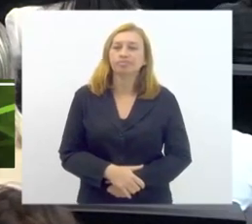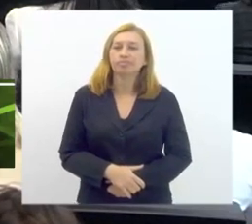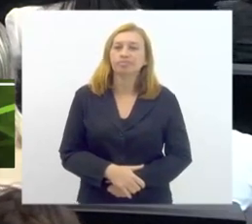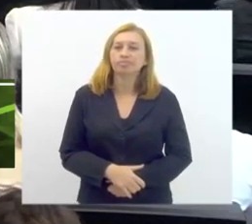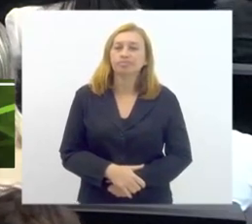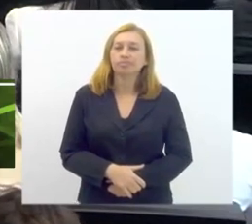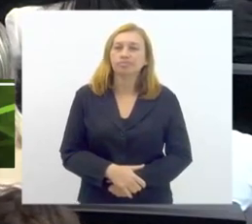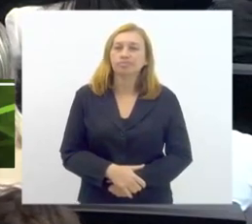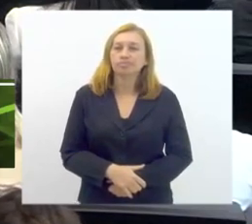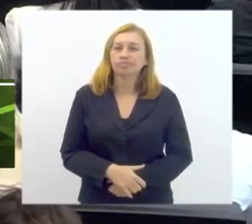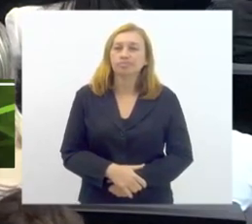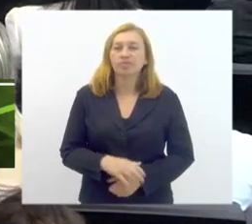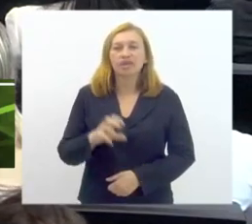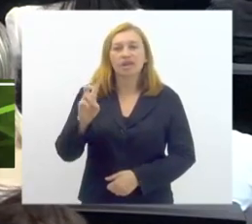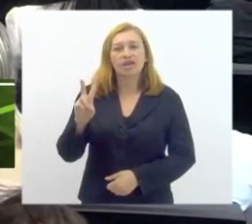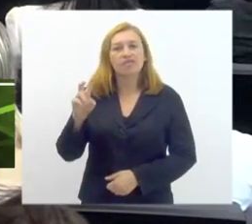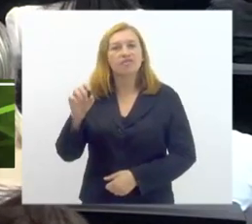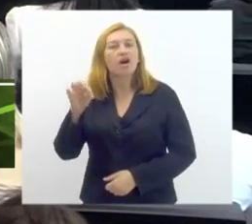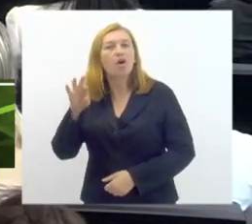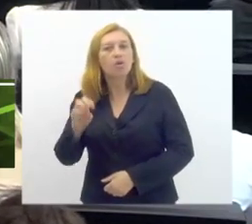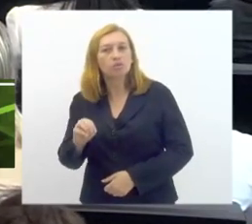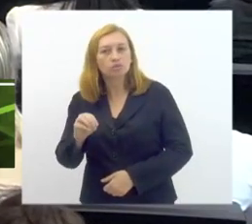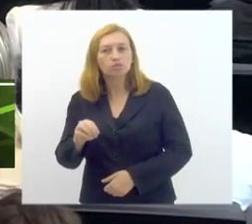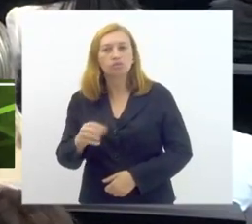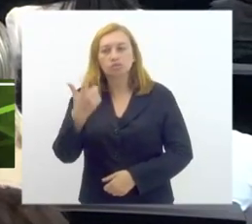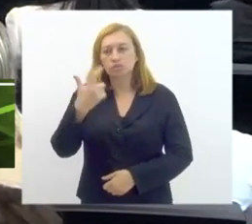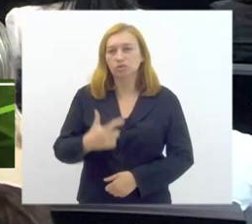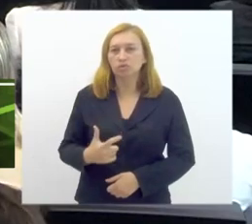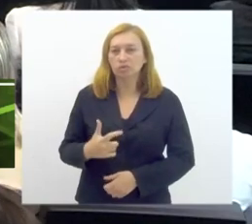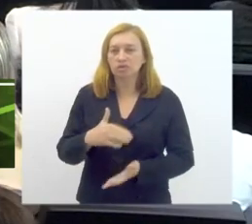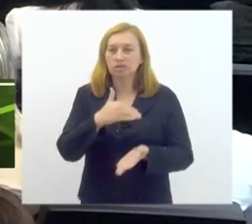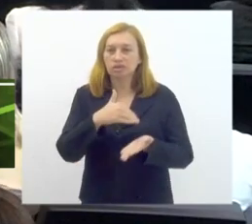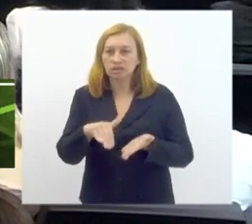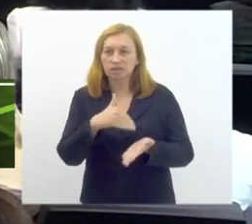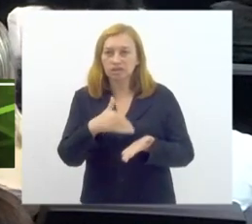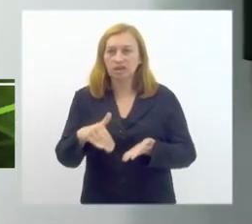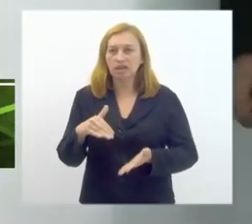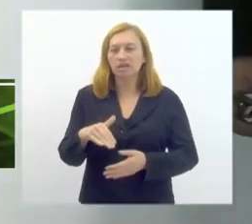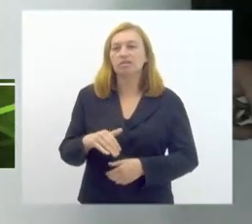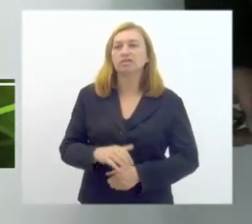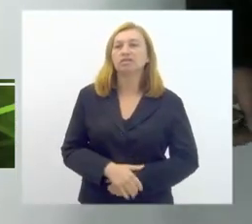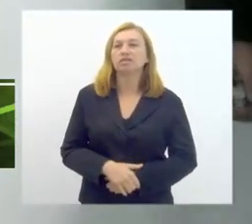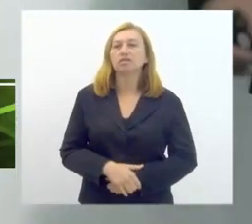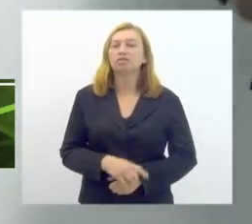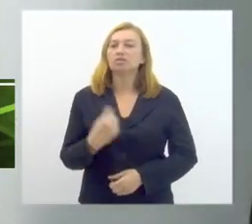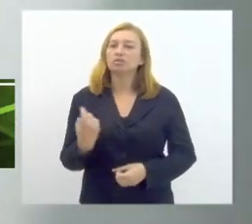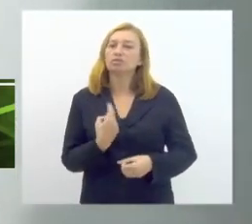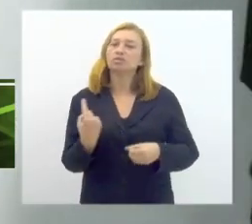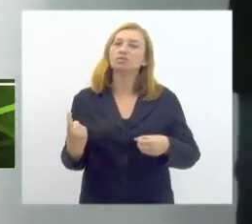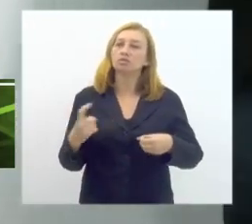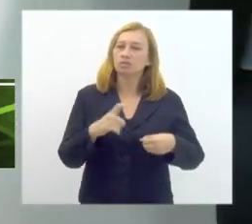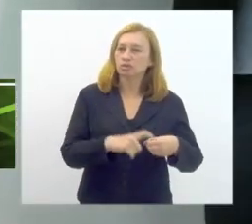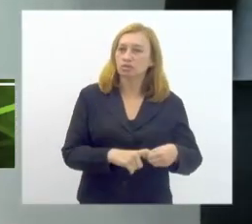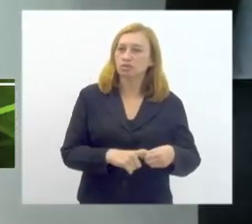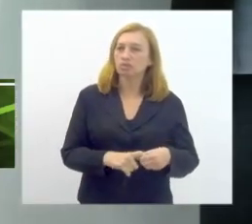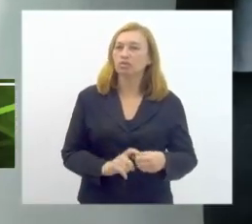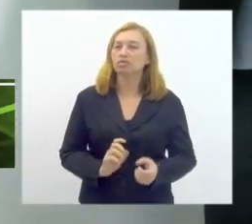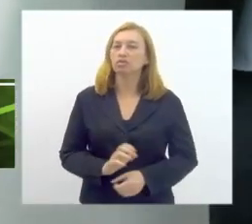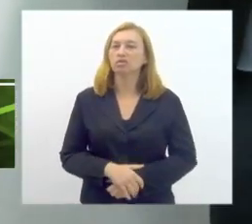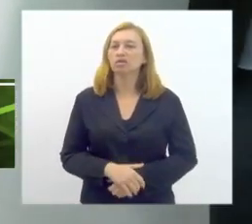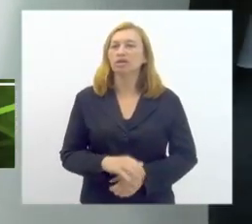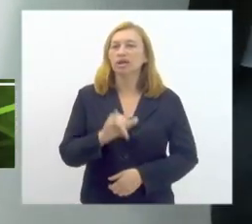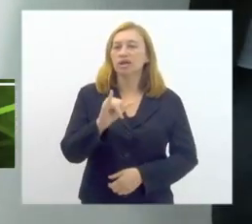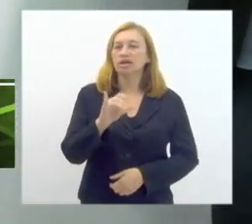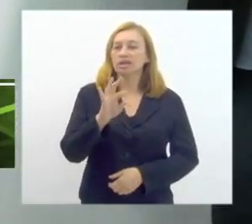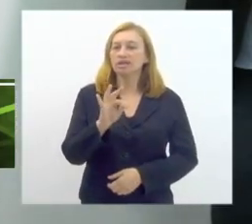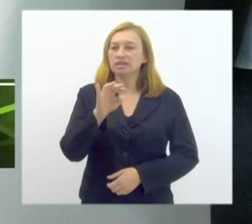Eu sou o Evaldo Neto, estou secretário executivo do Conspinó. O nosso consórcio ele tem a sede em